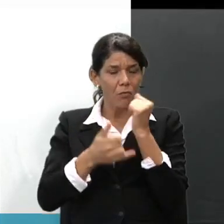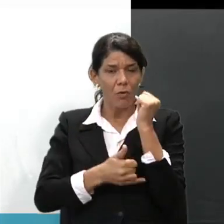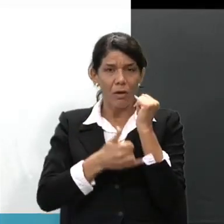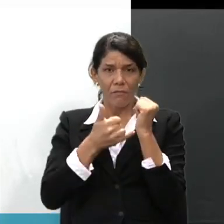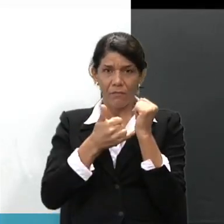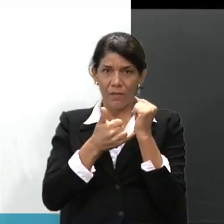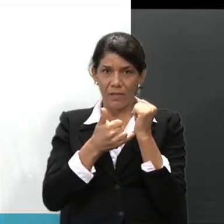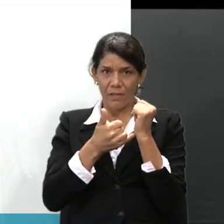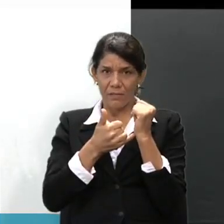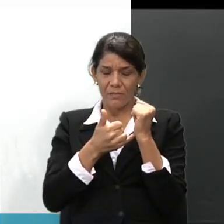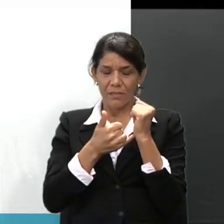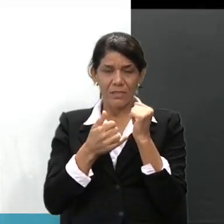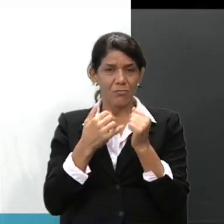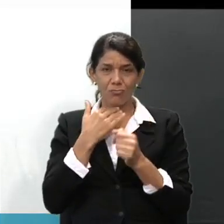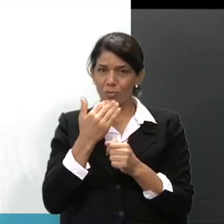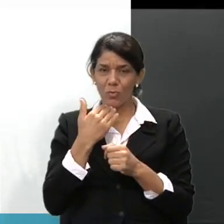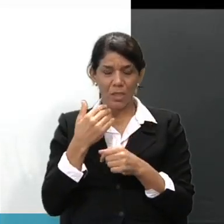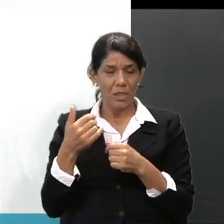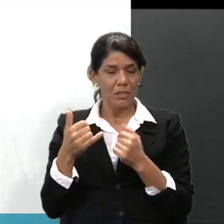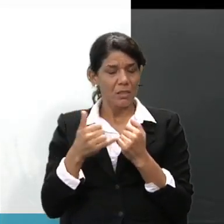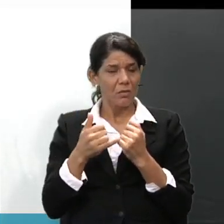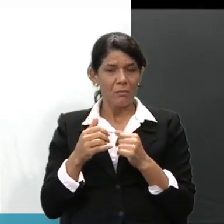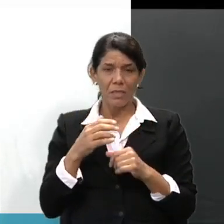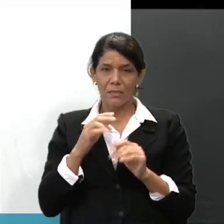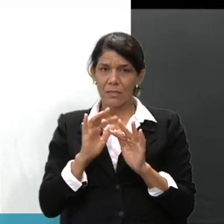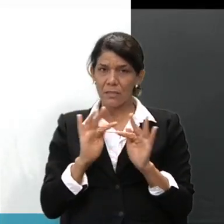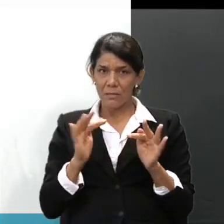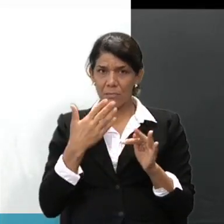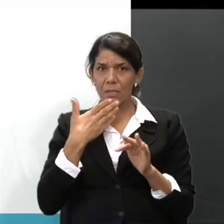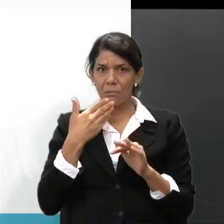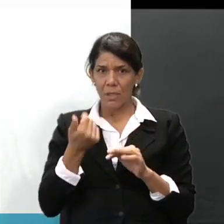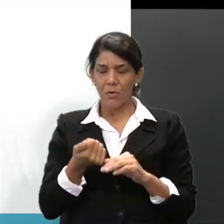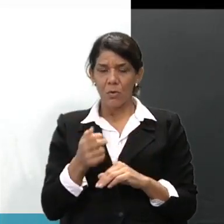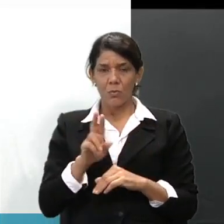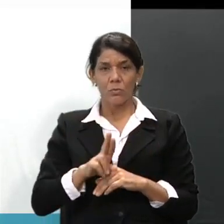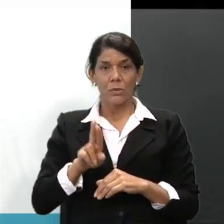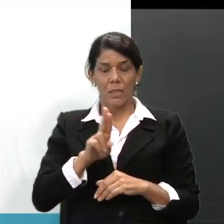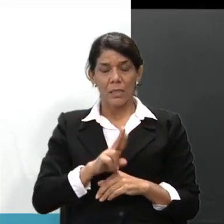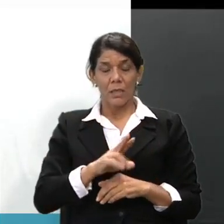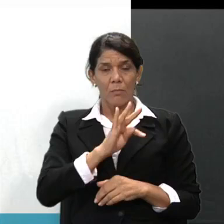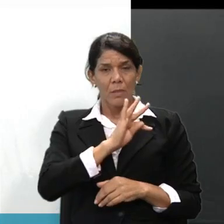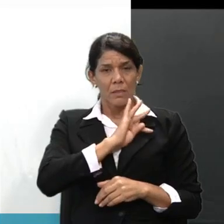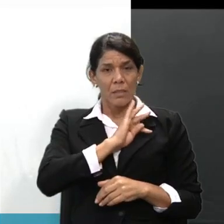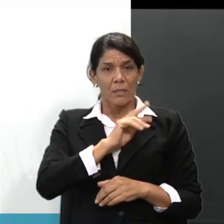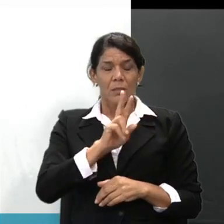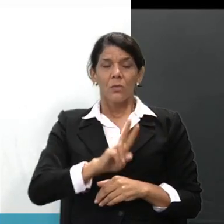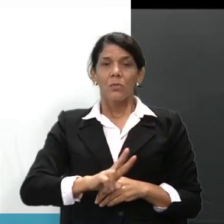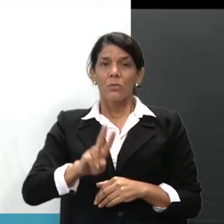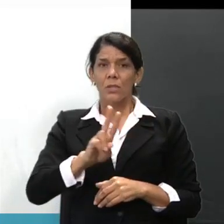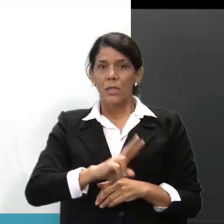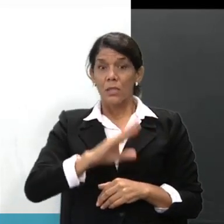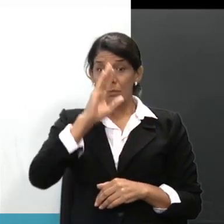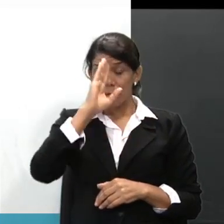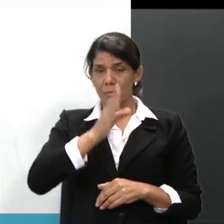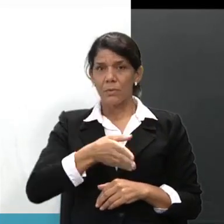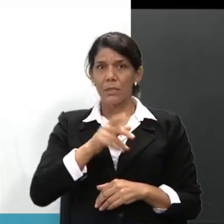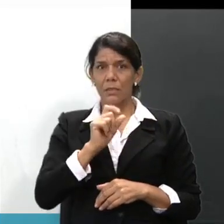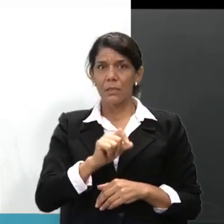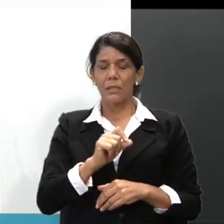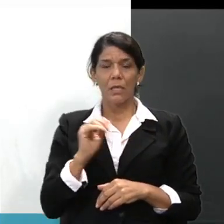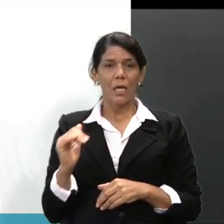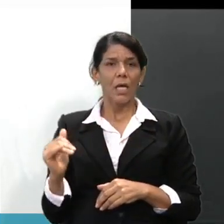calibre é muito pequena, tá? Então, é uma técnica bastante utilizada principalmente